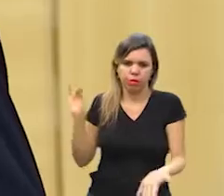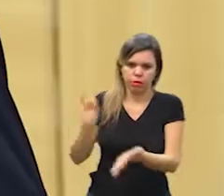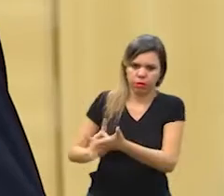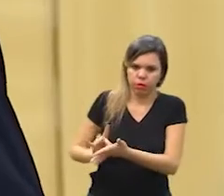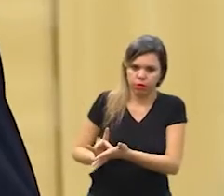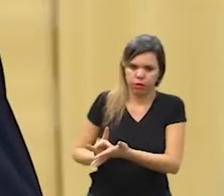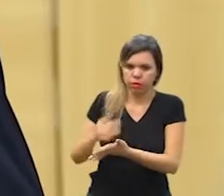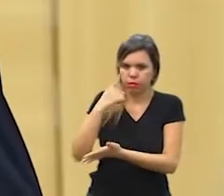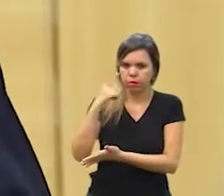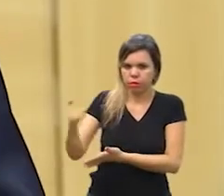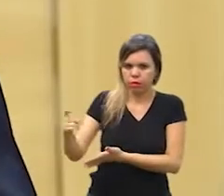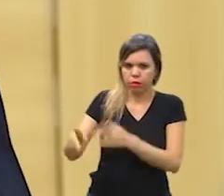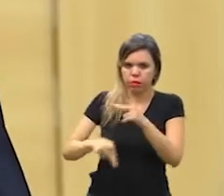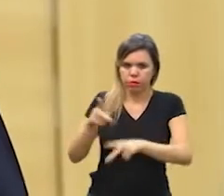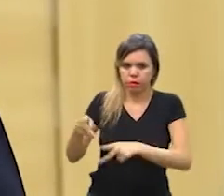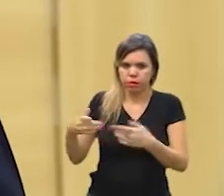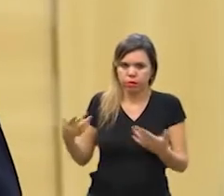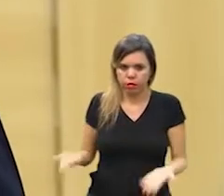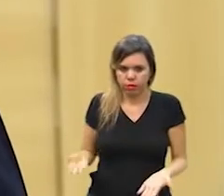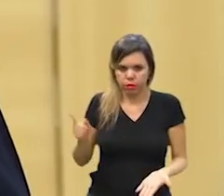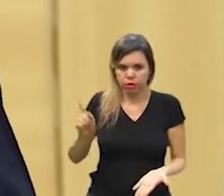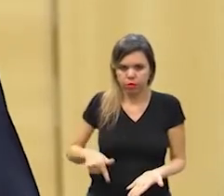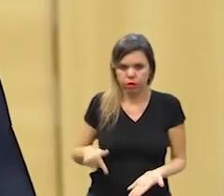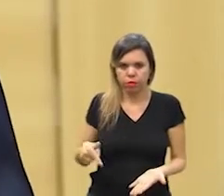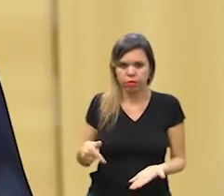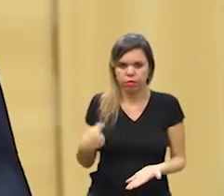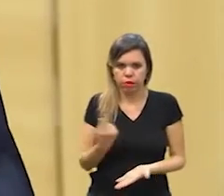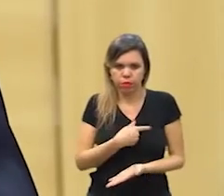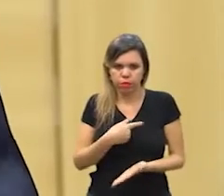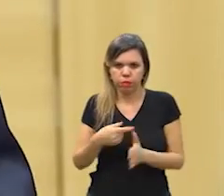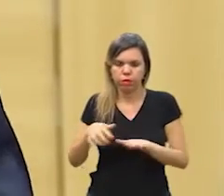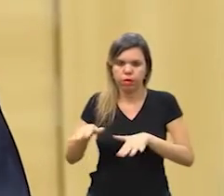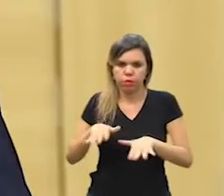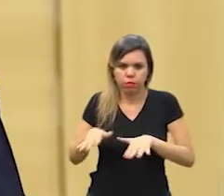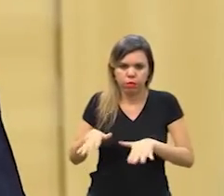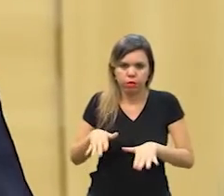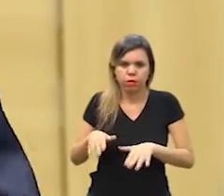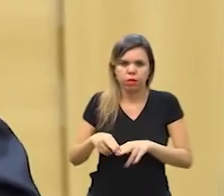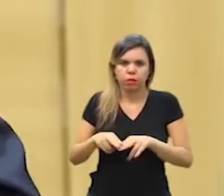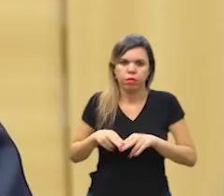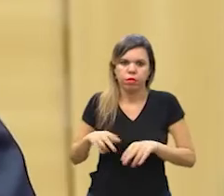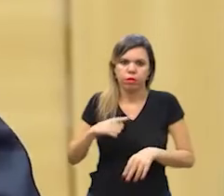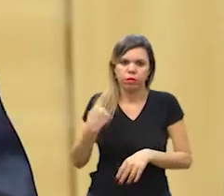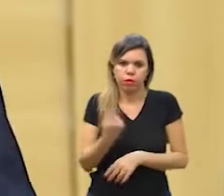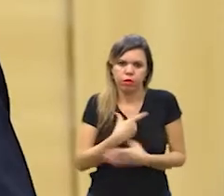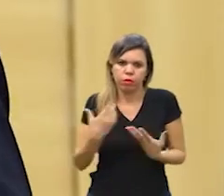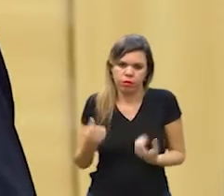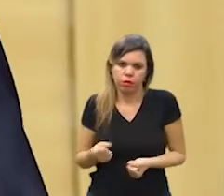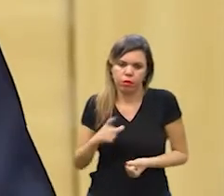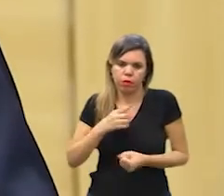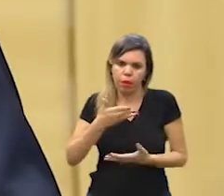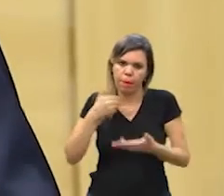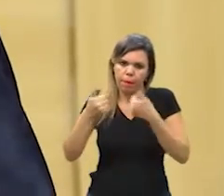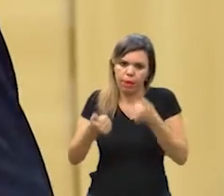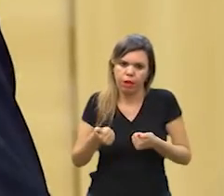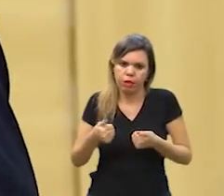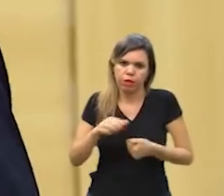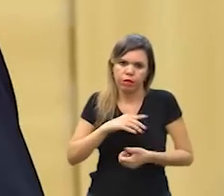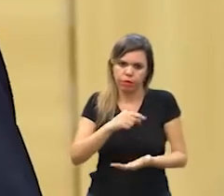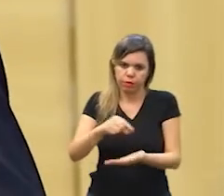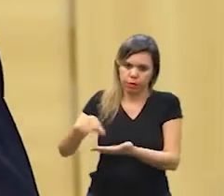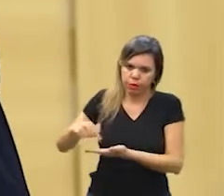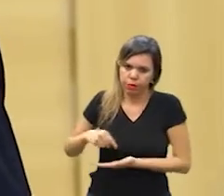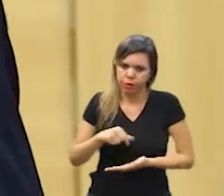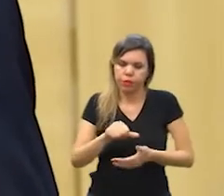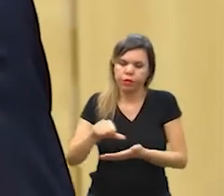buscar realmente o interesse da população, que é aquilo que nos move pela posição que nós estamos de